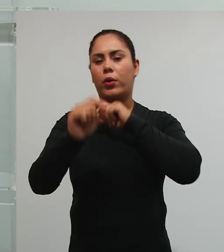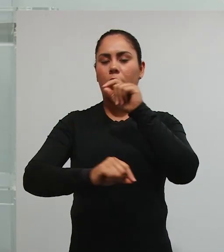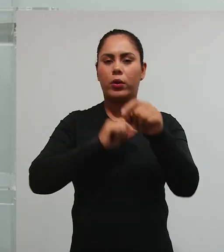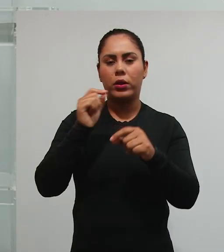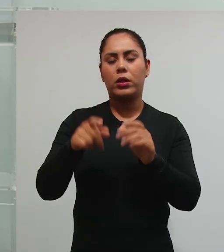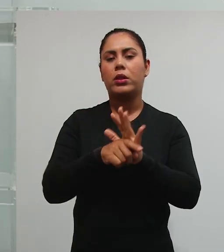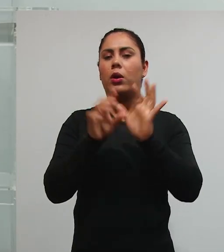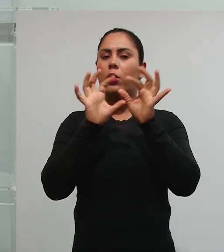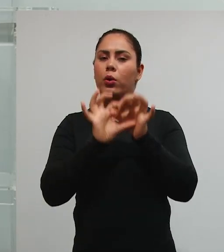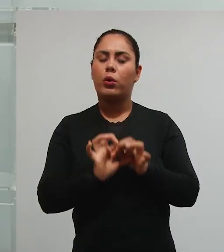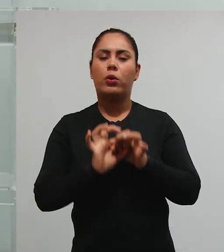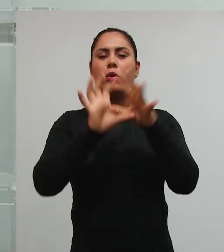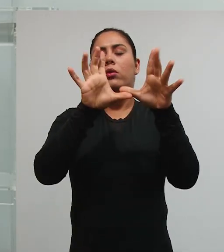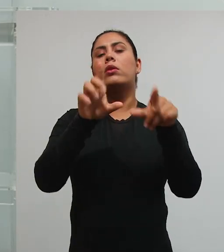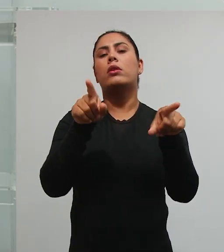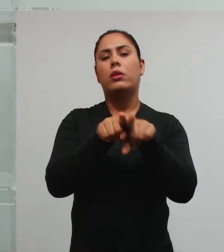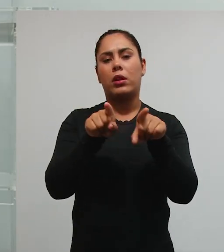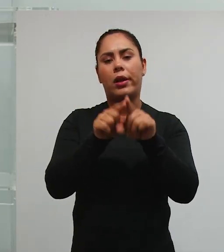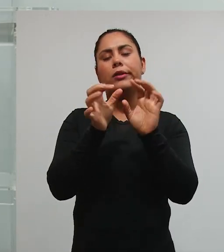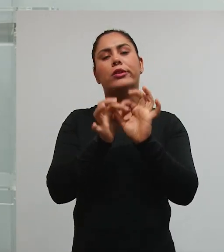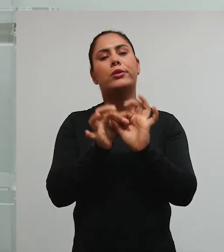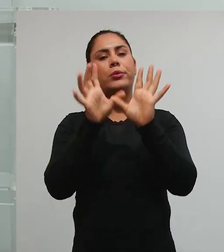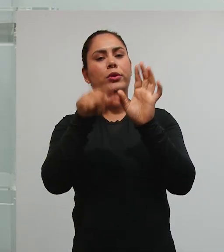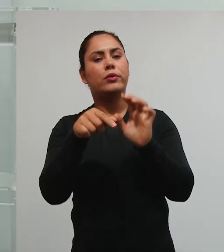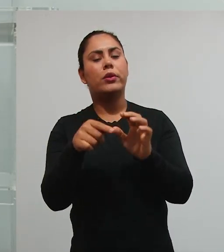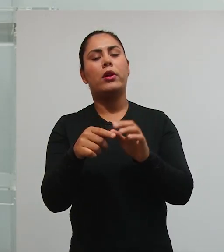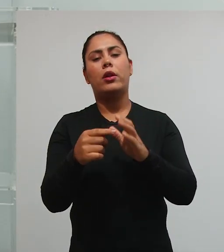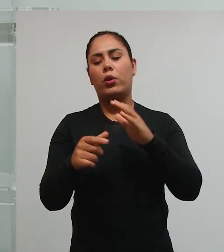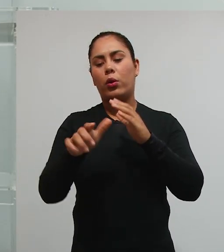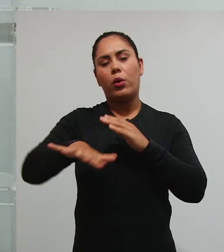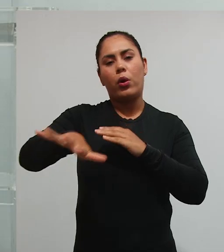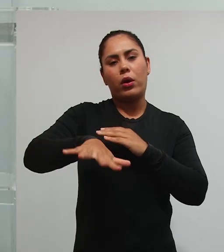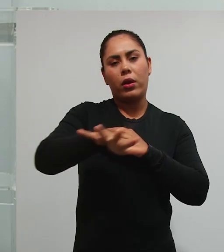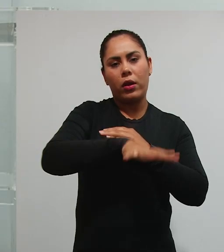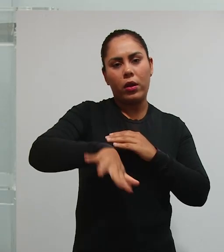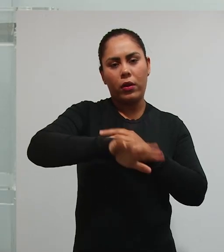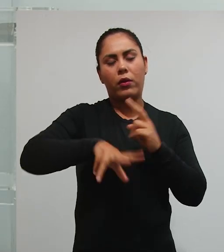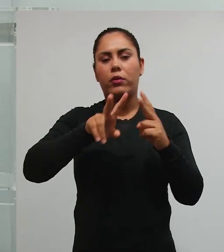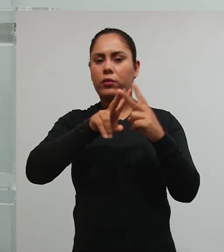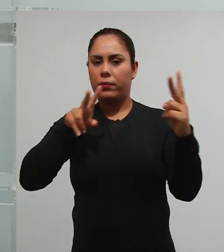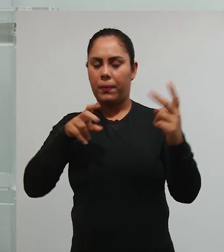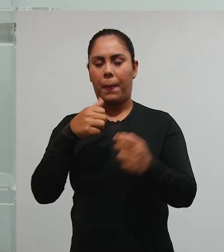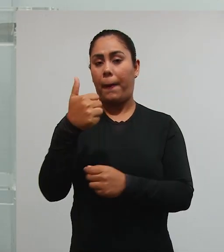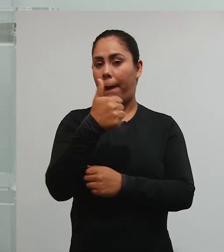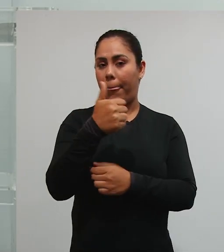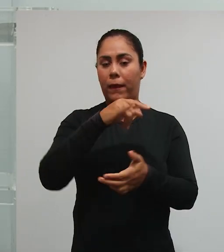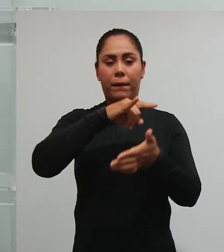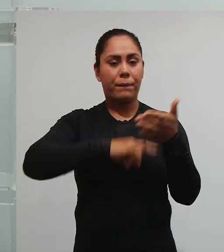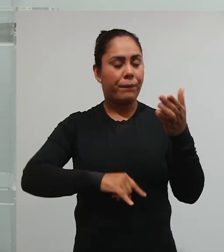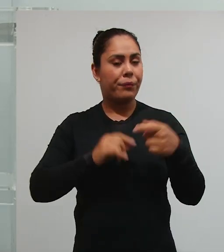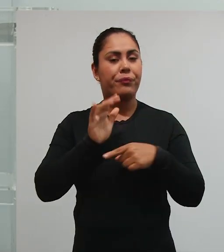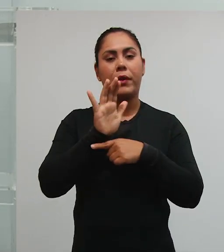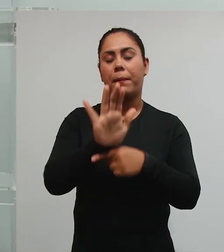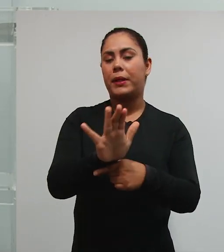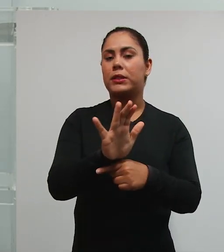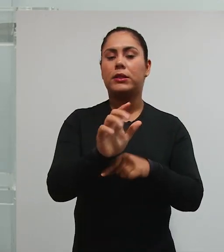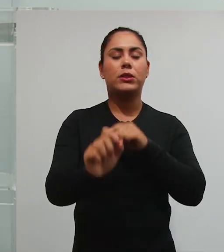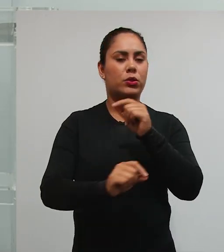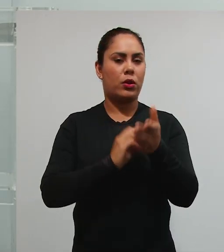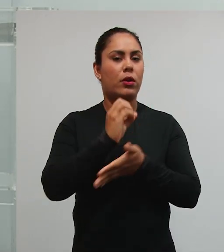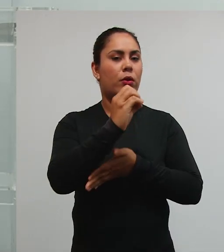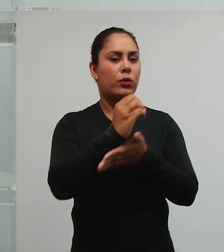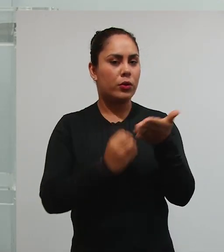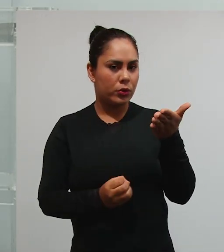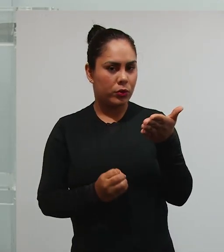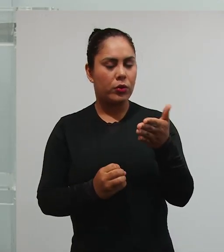de autorização estão disponíveis no ambiente virtual. Quais são esses documentos? Primeiro, o documento de apresentação, que é